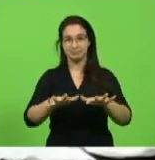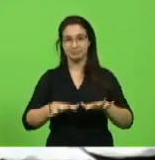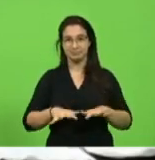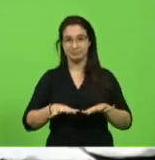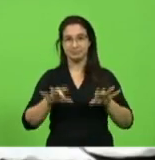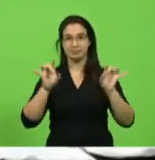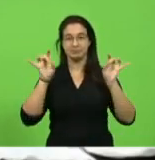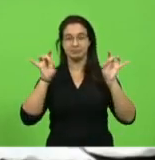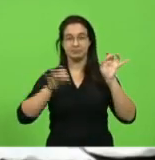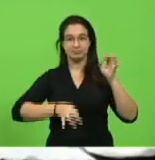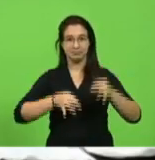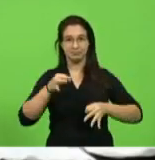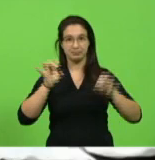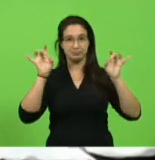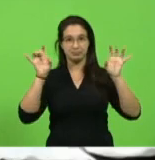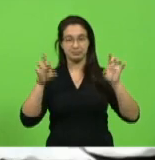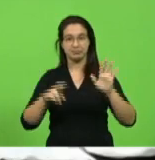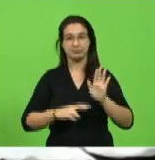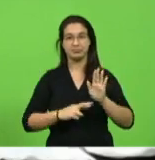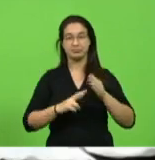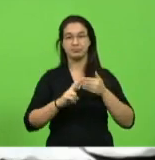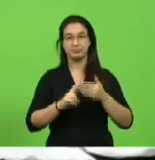da representação número